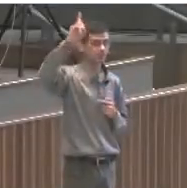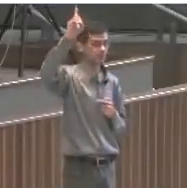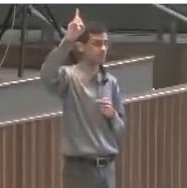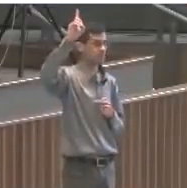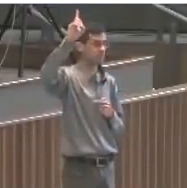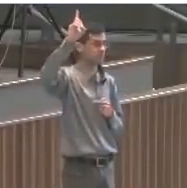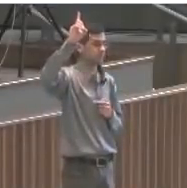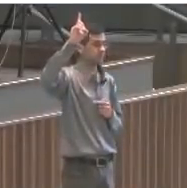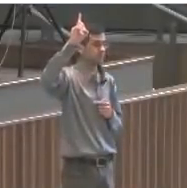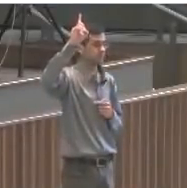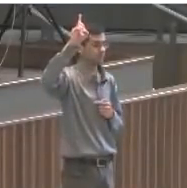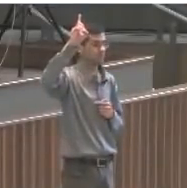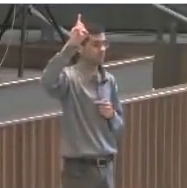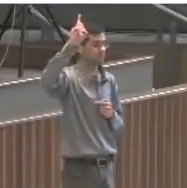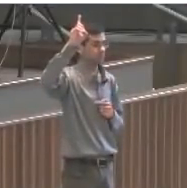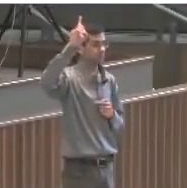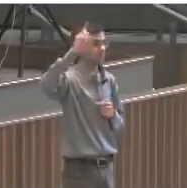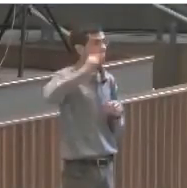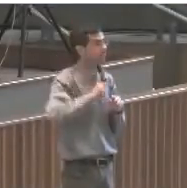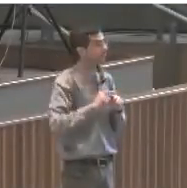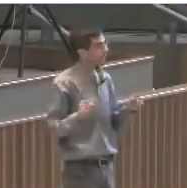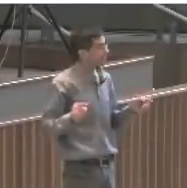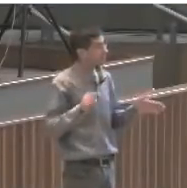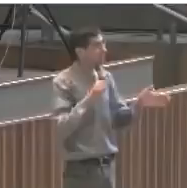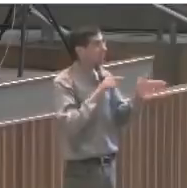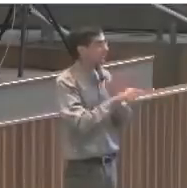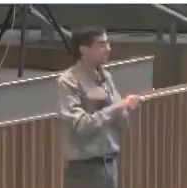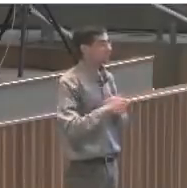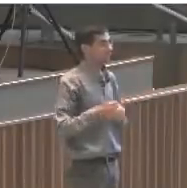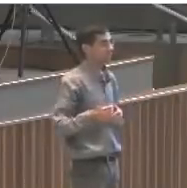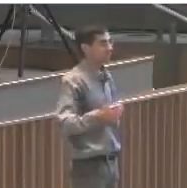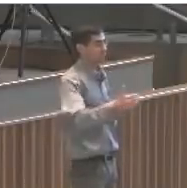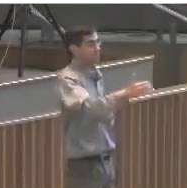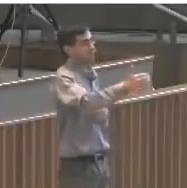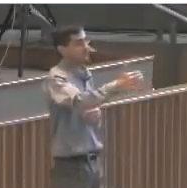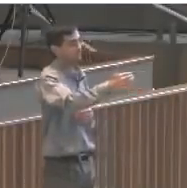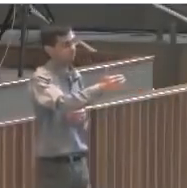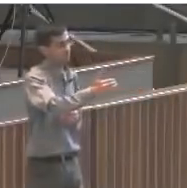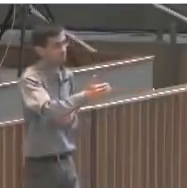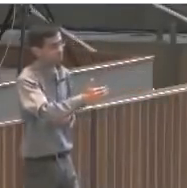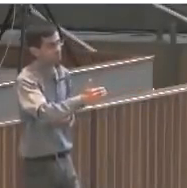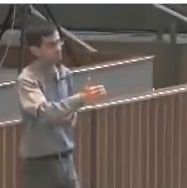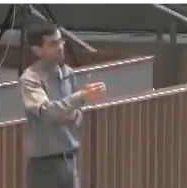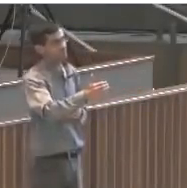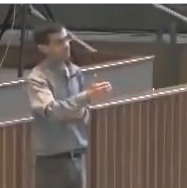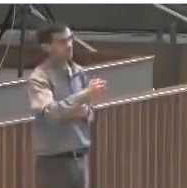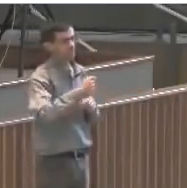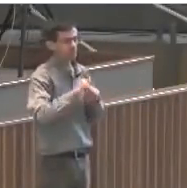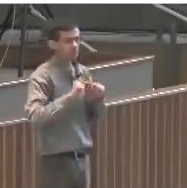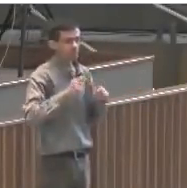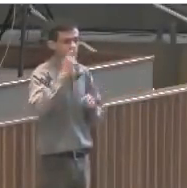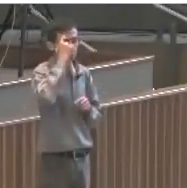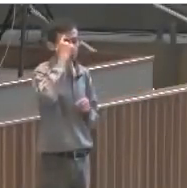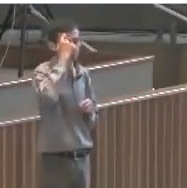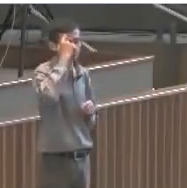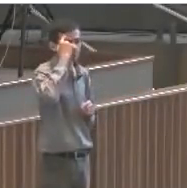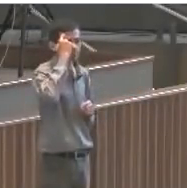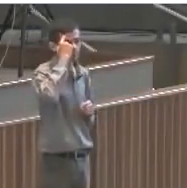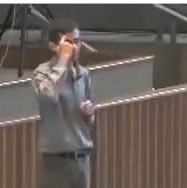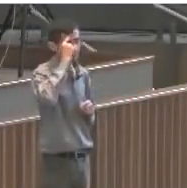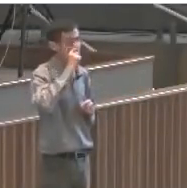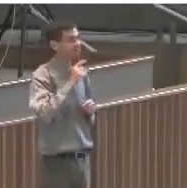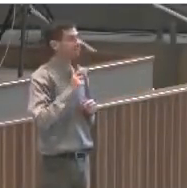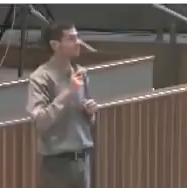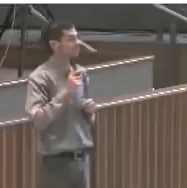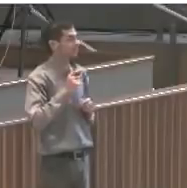bom deus e aí a pergunta continua e eu fico pensando na pergunta há